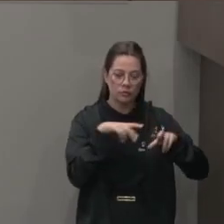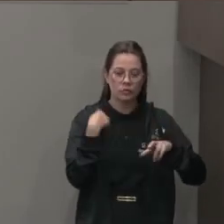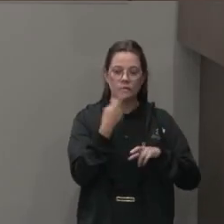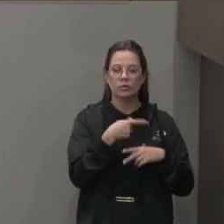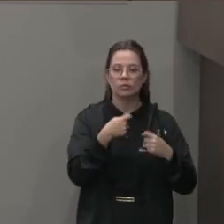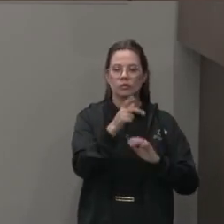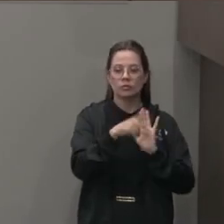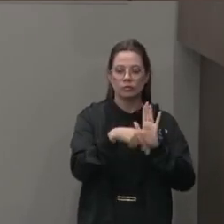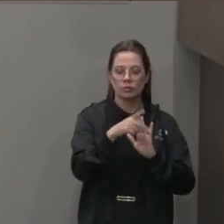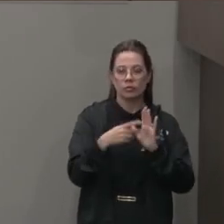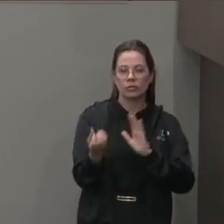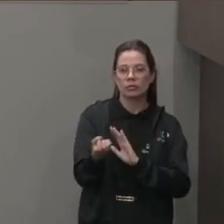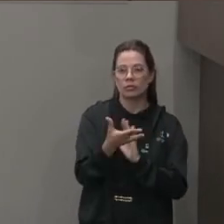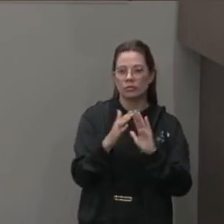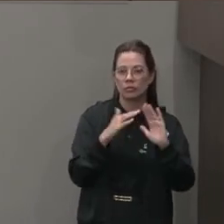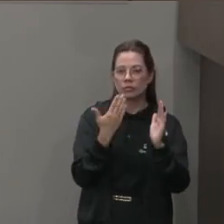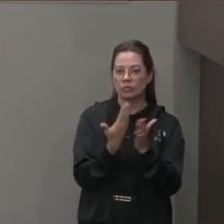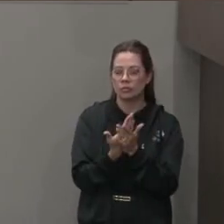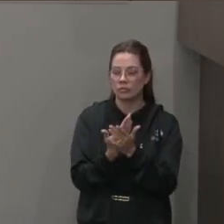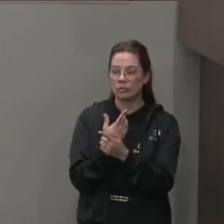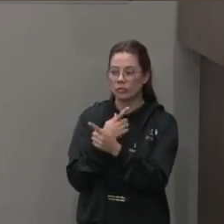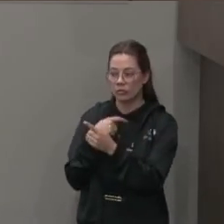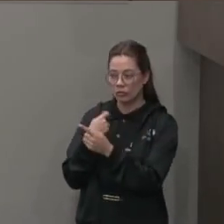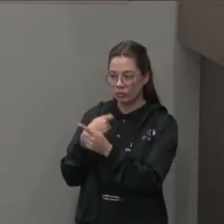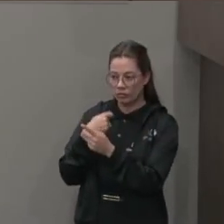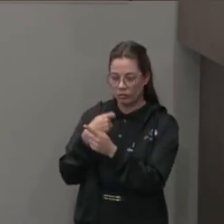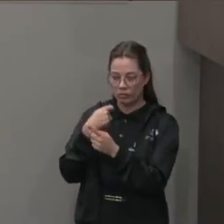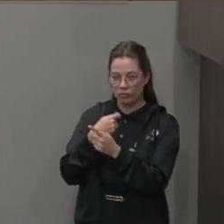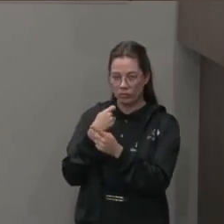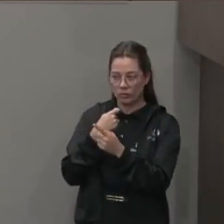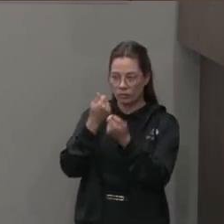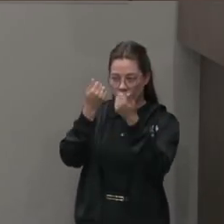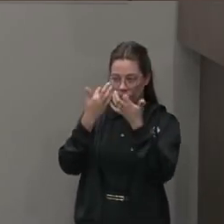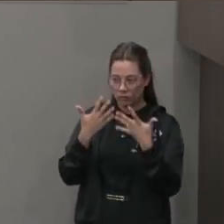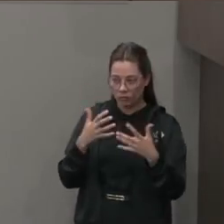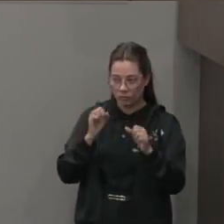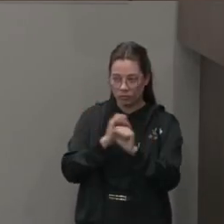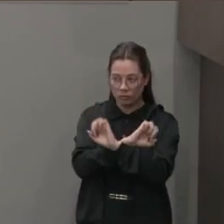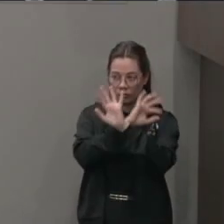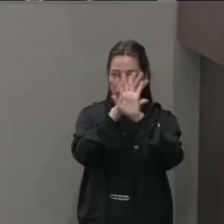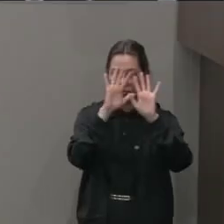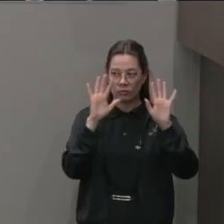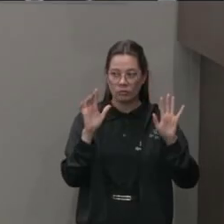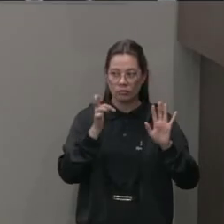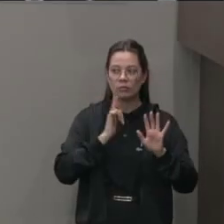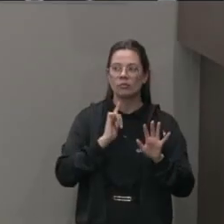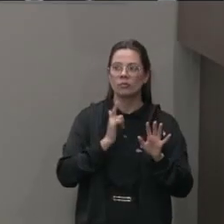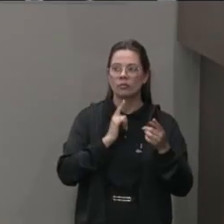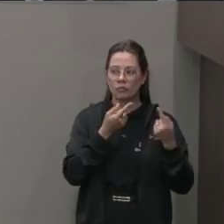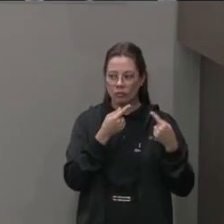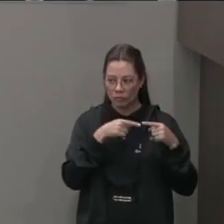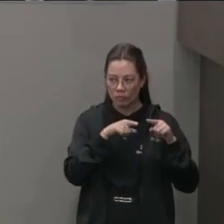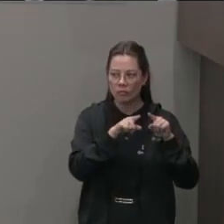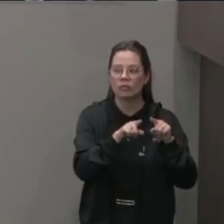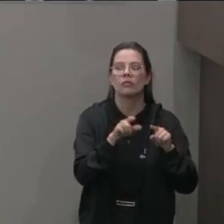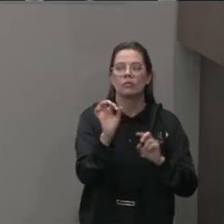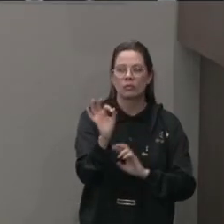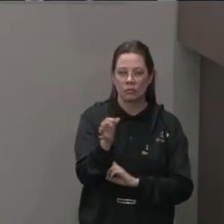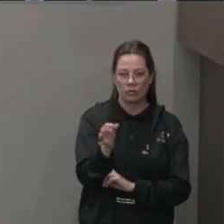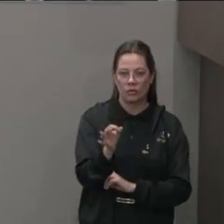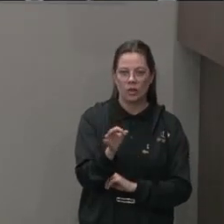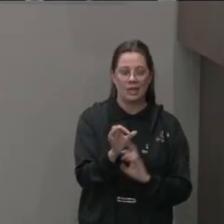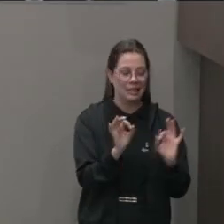construção de uma nova escola. Concedo a parte, vereador. E precisa deixar claro que tem contrapartida. Sim, tem sim, contrapartida. Sim. Não é que ele vai